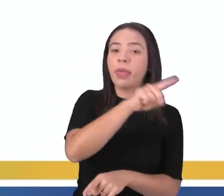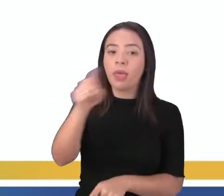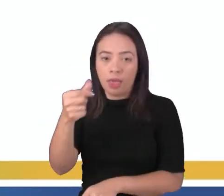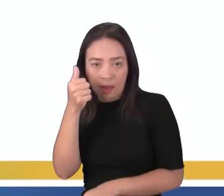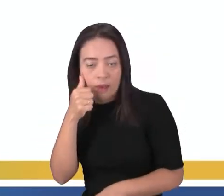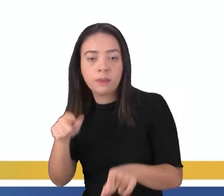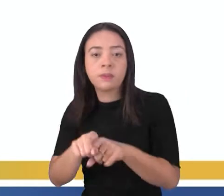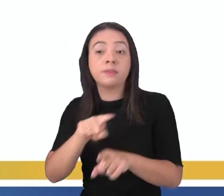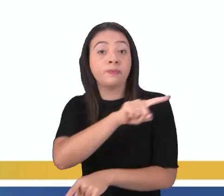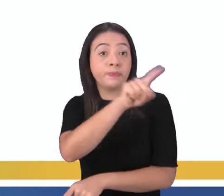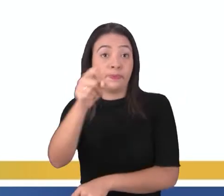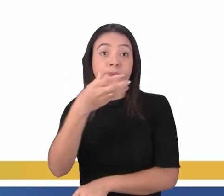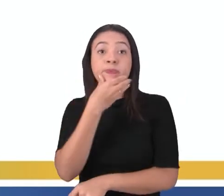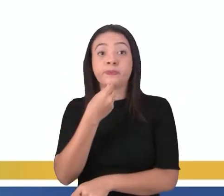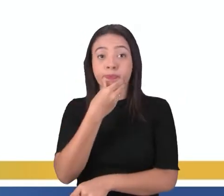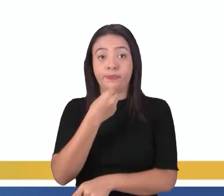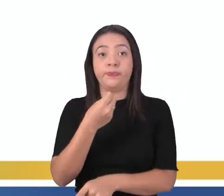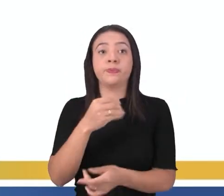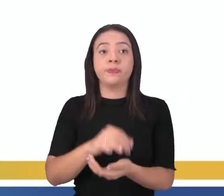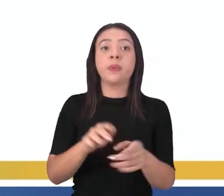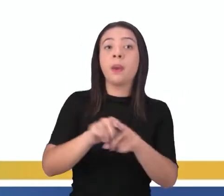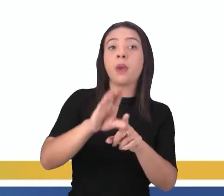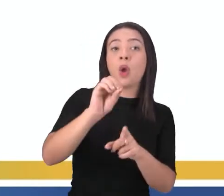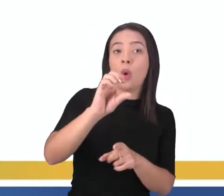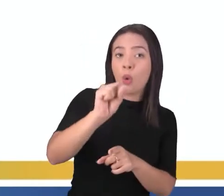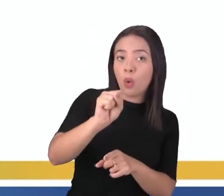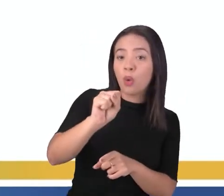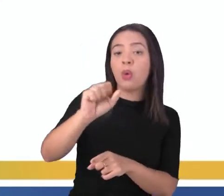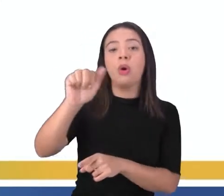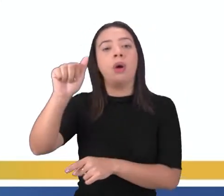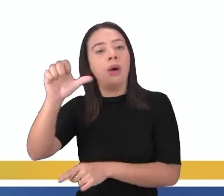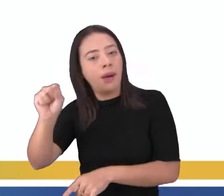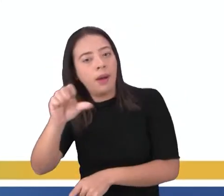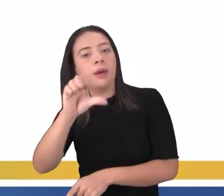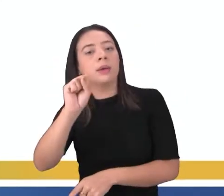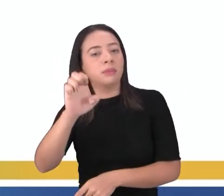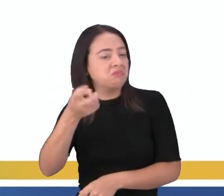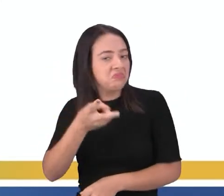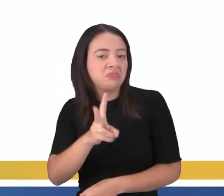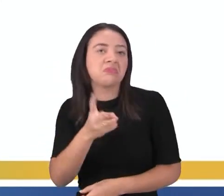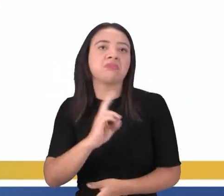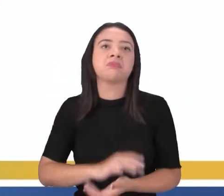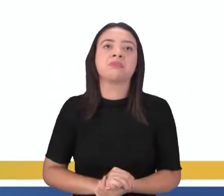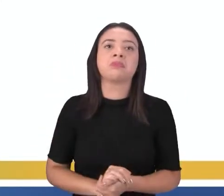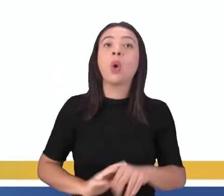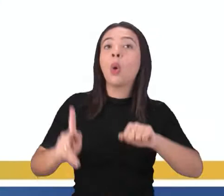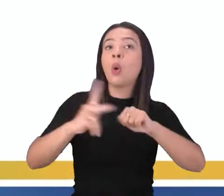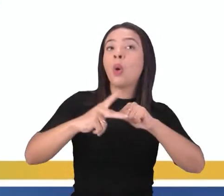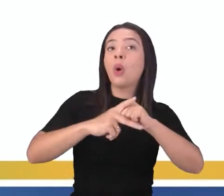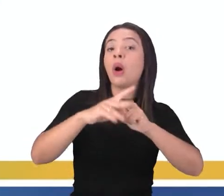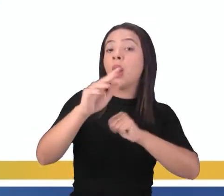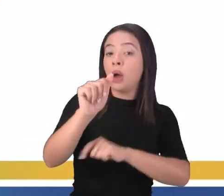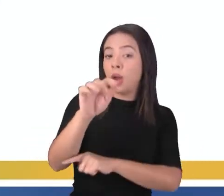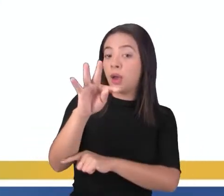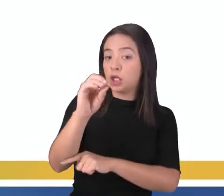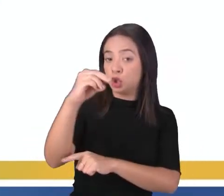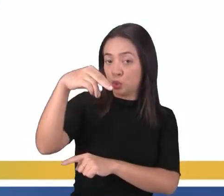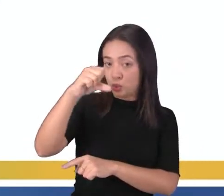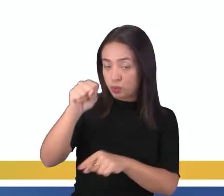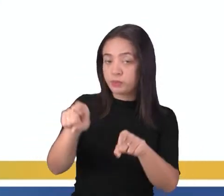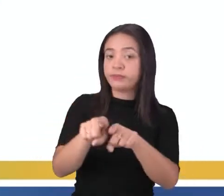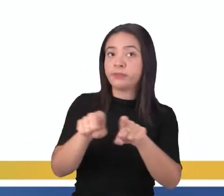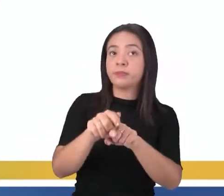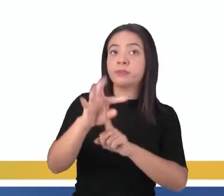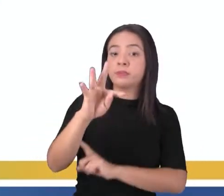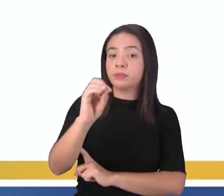si e lhes, e o tônico eles, elas e si. Pronomes átonos e tônicos. Conforme